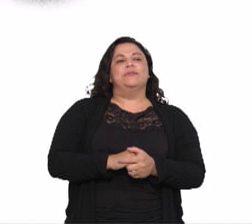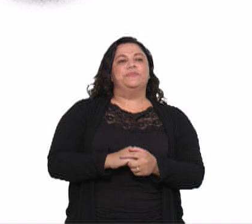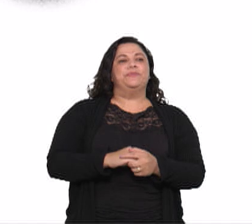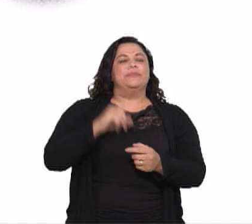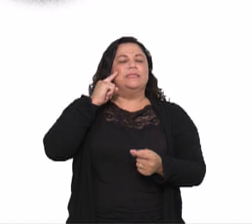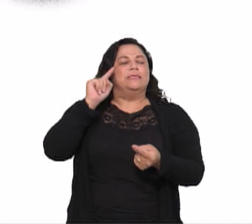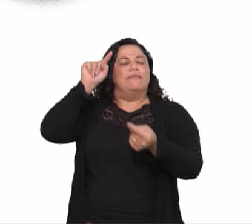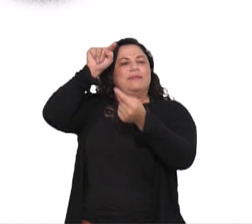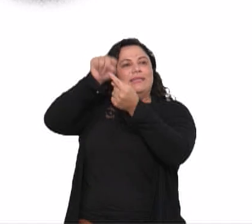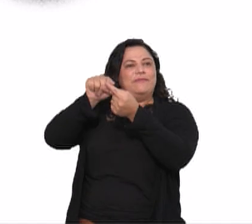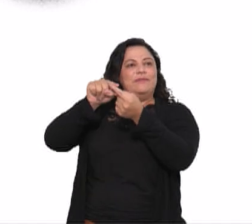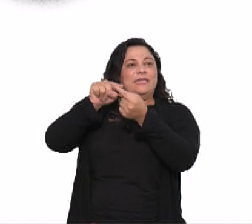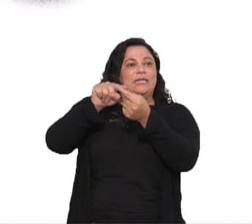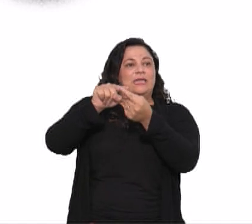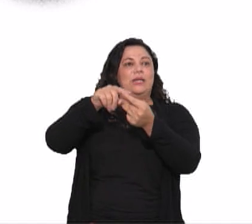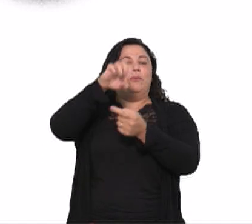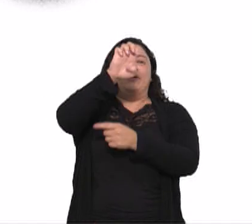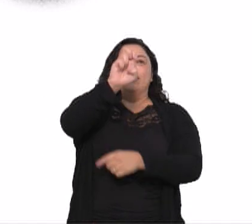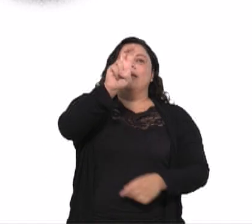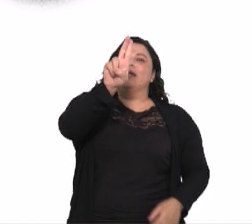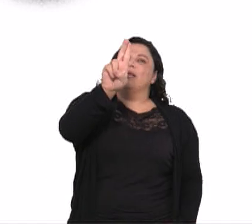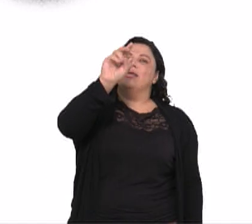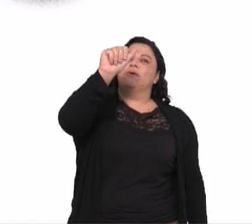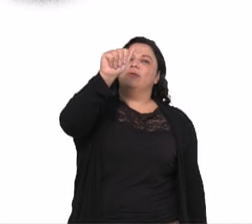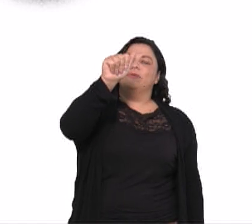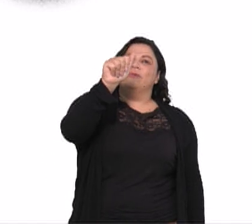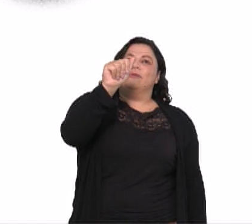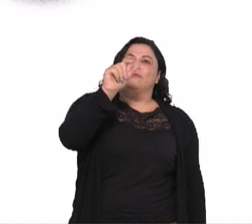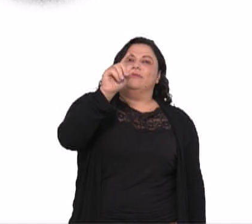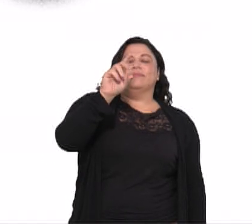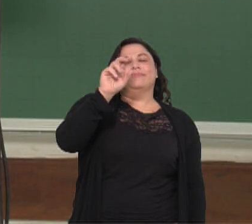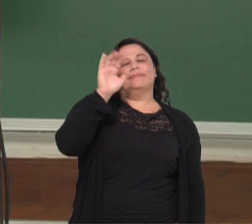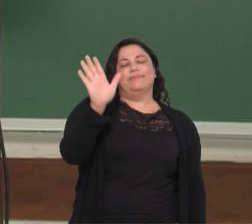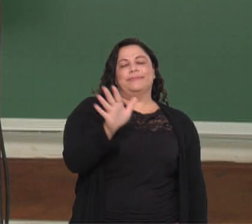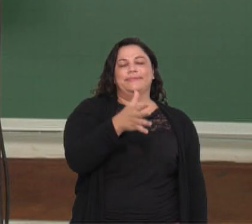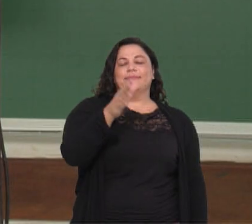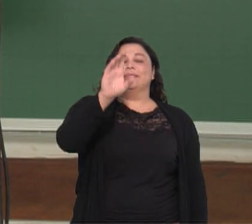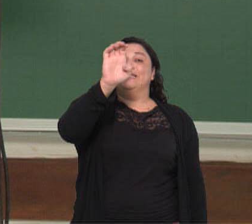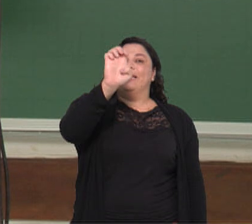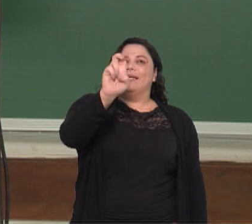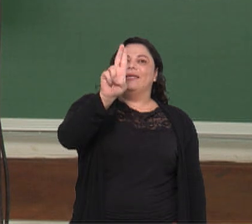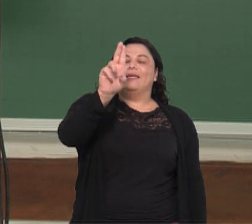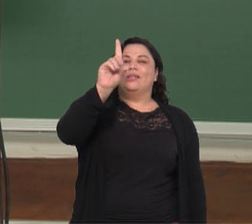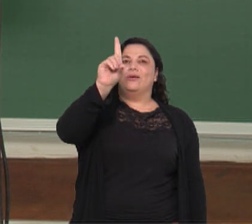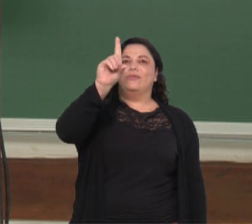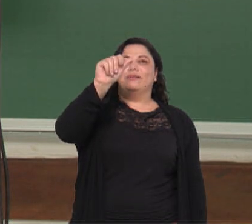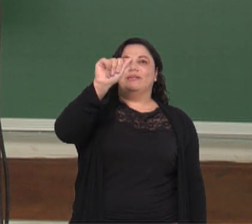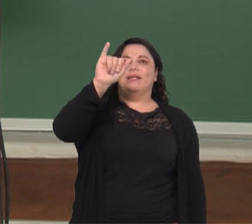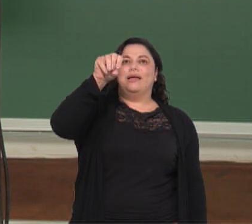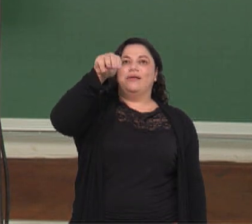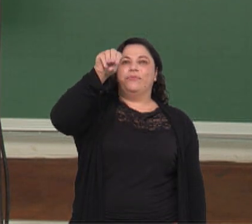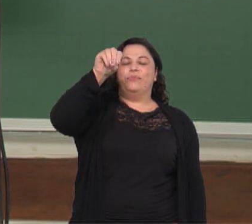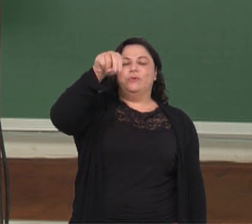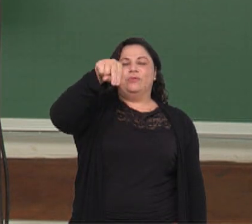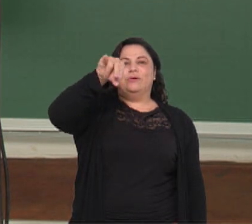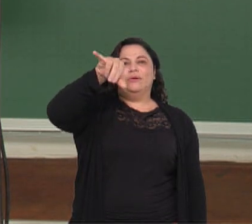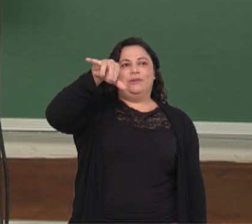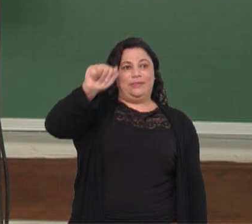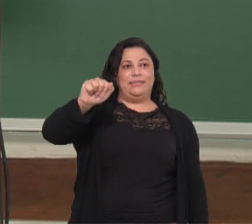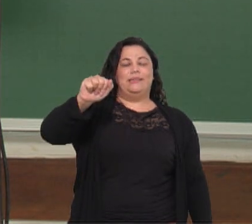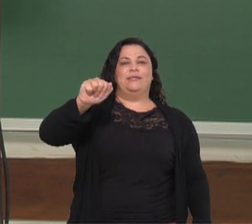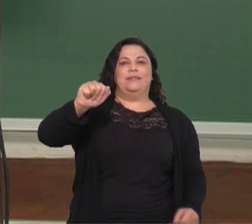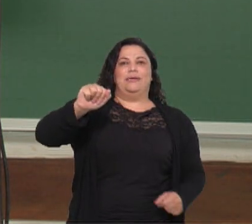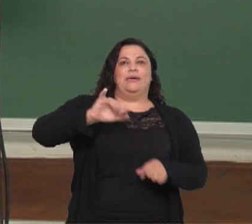vão definir como eudaimonia. Tá? Eudaimonia seria a felicidade não de um momento feliz, de um